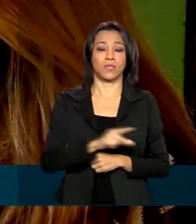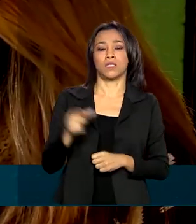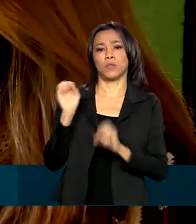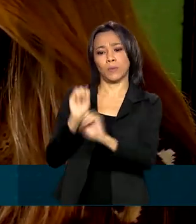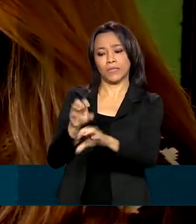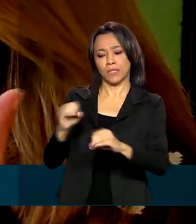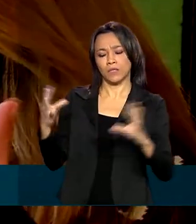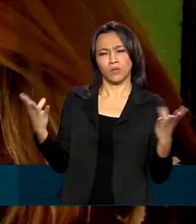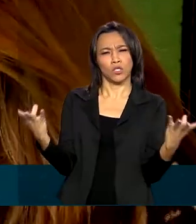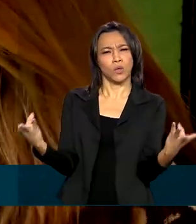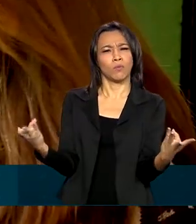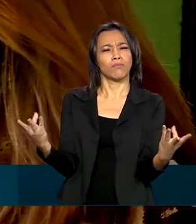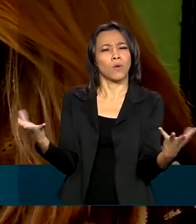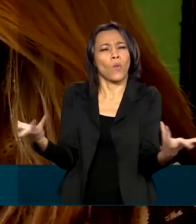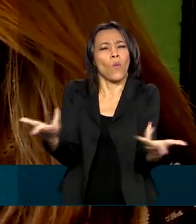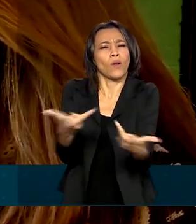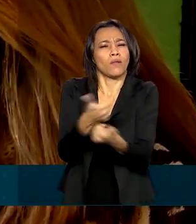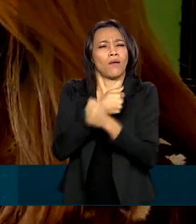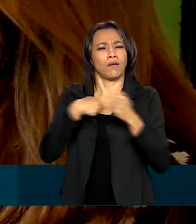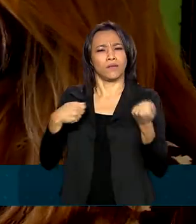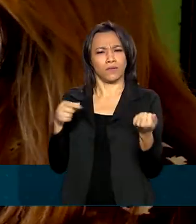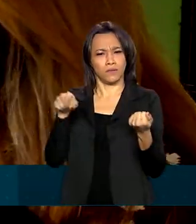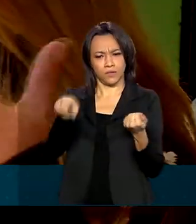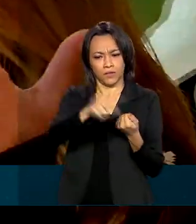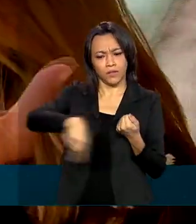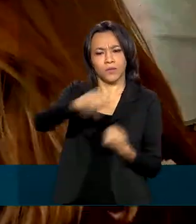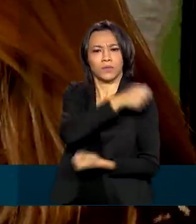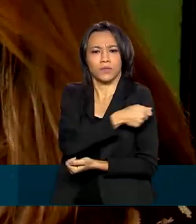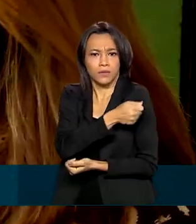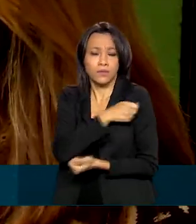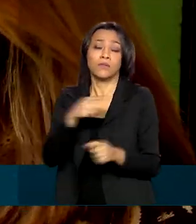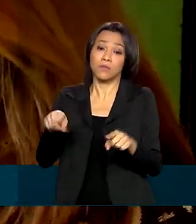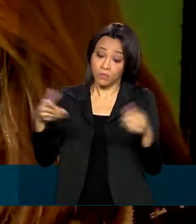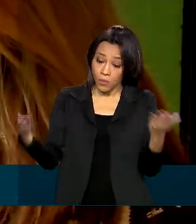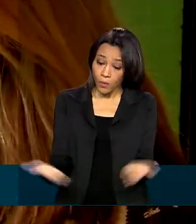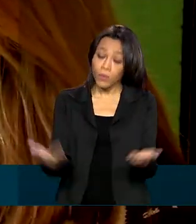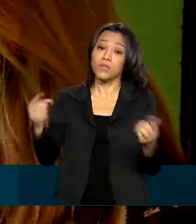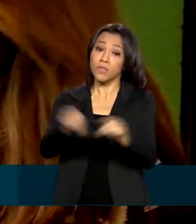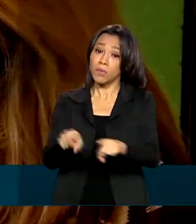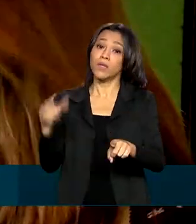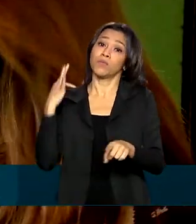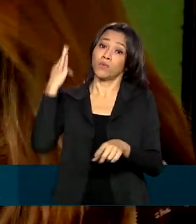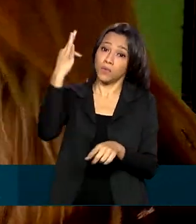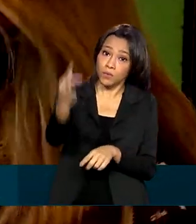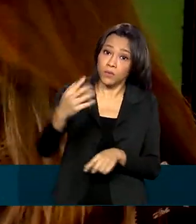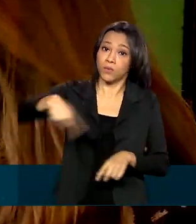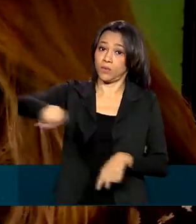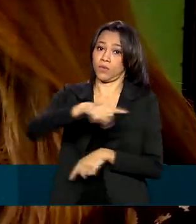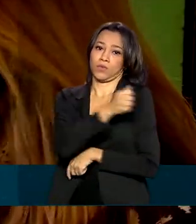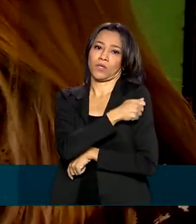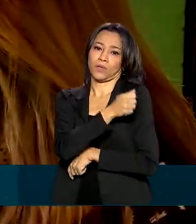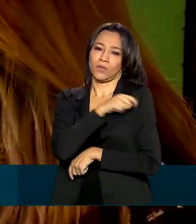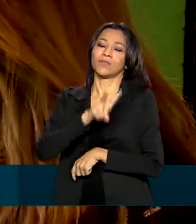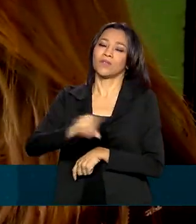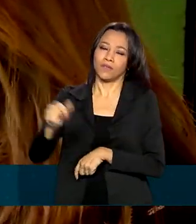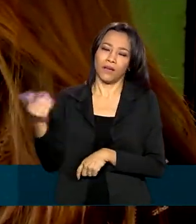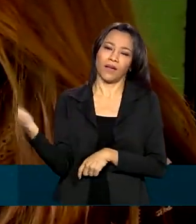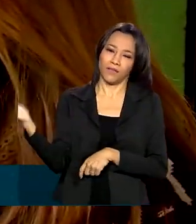de excelência para os nossos alunos de agora e para os alunos do futuro que em breve estarão aqui na escola.